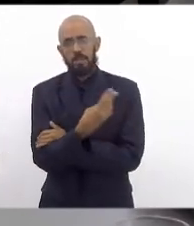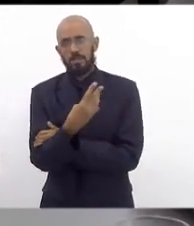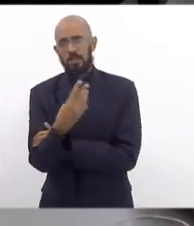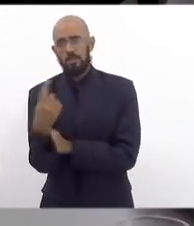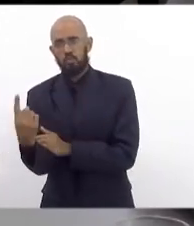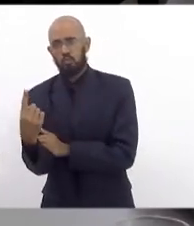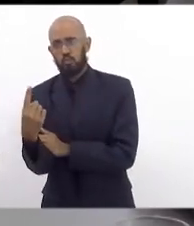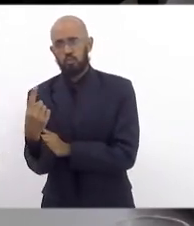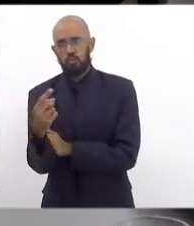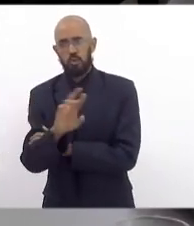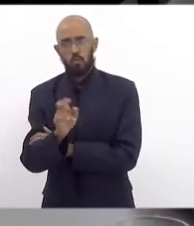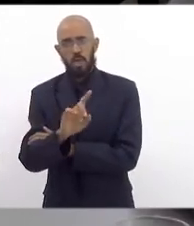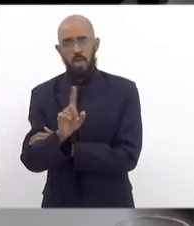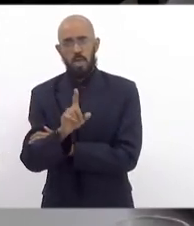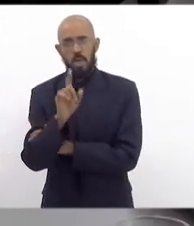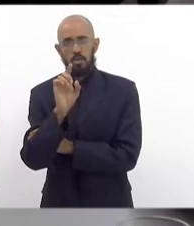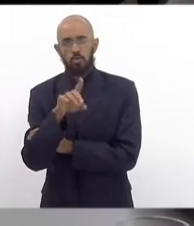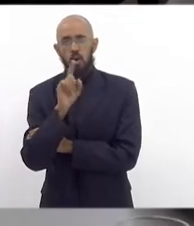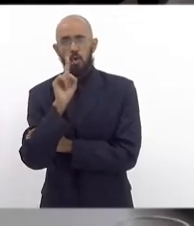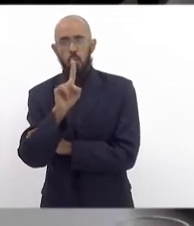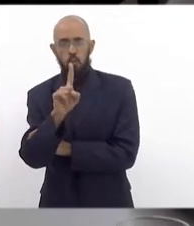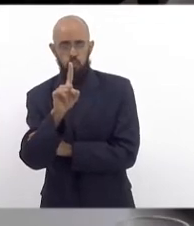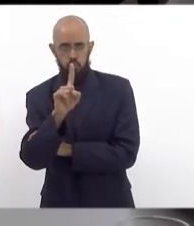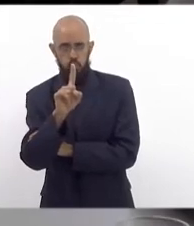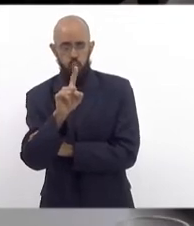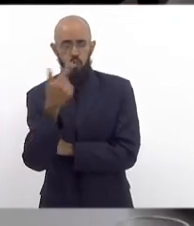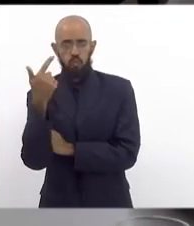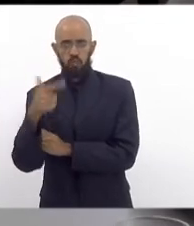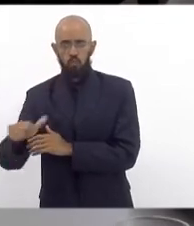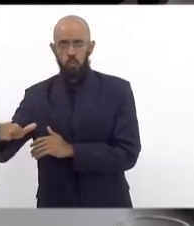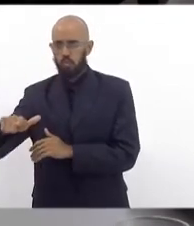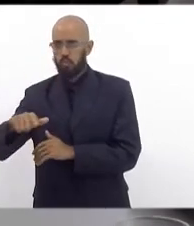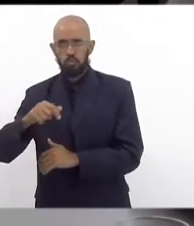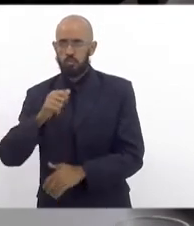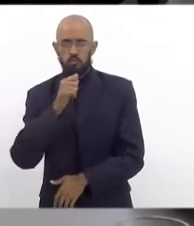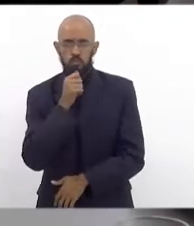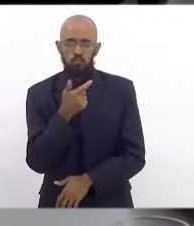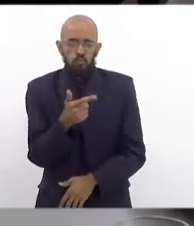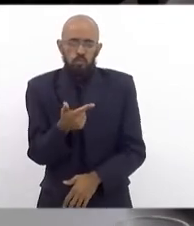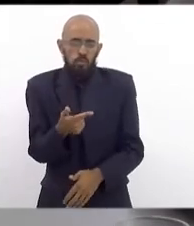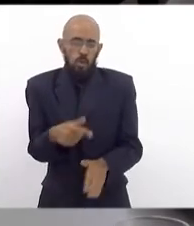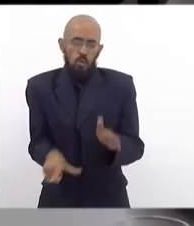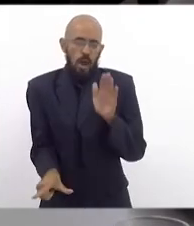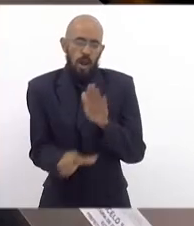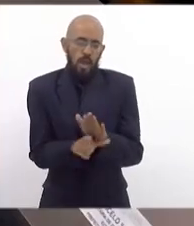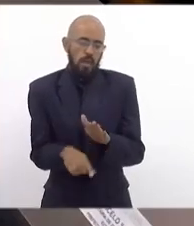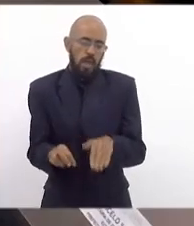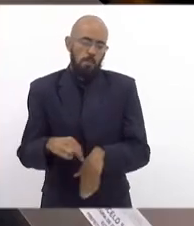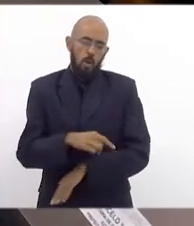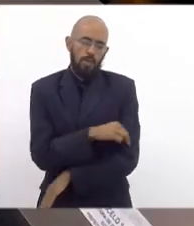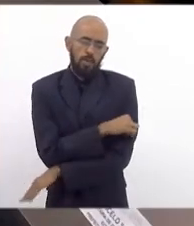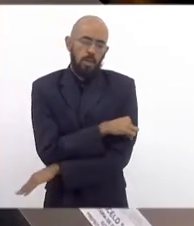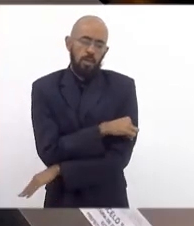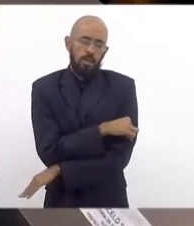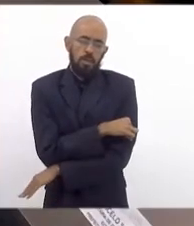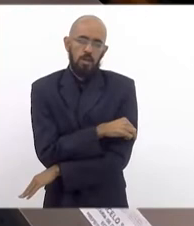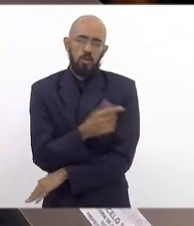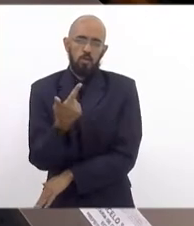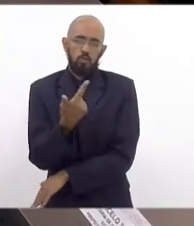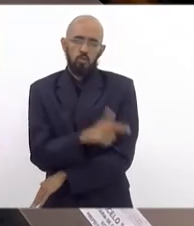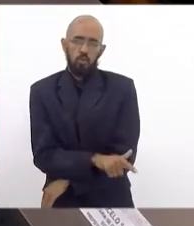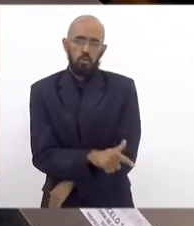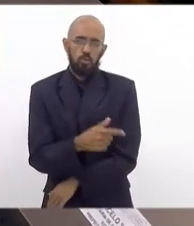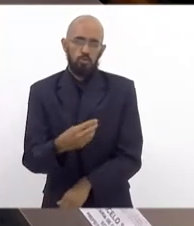é só uns o aumento os outros estabelecimentos não estão na lei de moda os outros estabelecimentos são